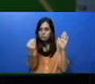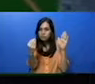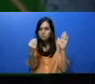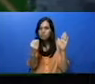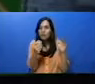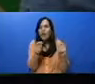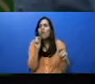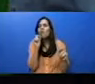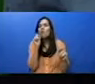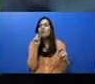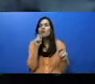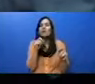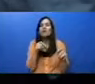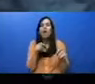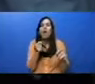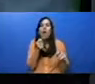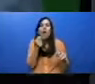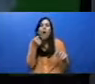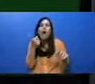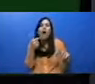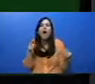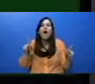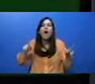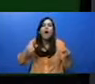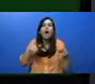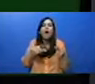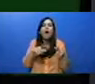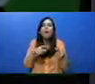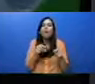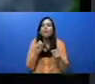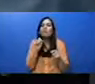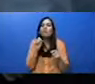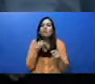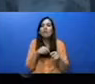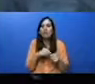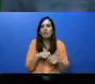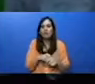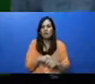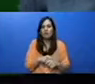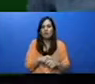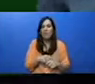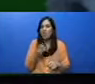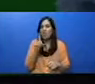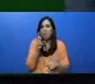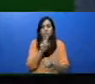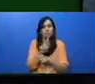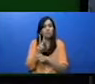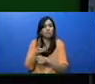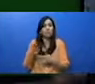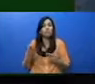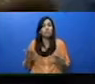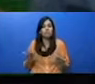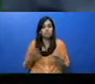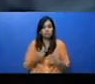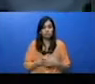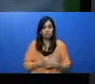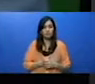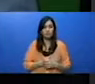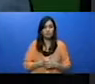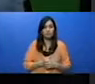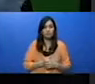que ameaça a preservação dele? Por que ele está sendo ameaçado de extinção? Olha,